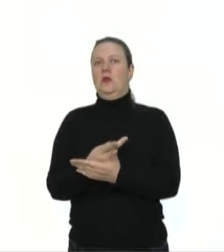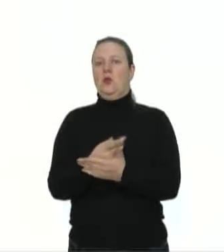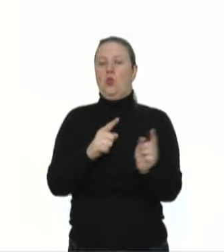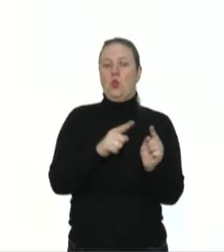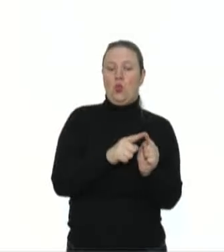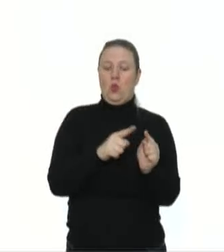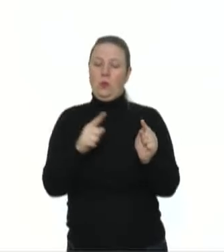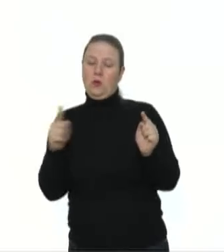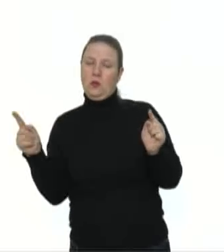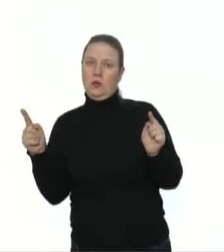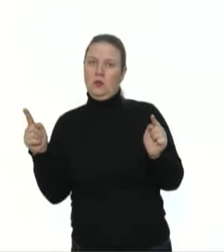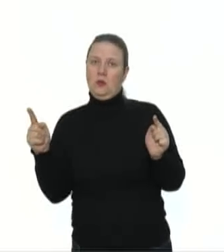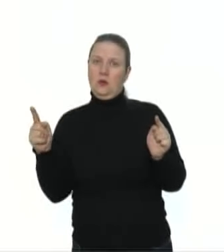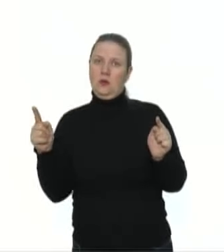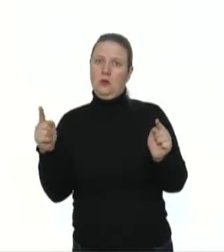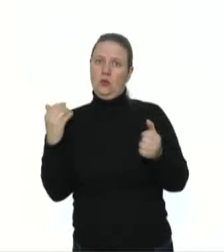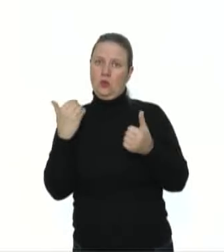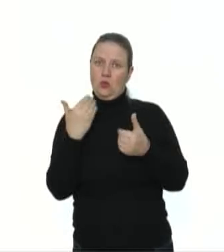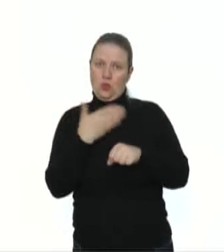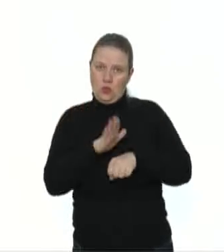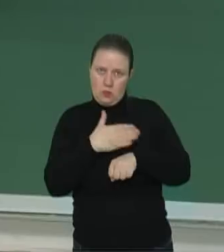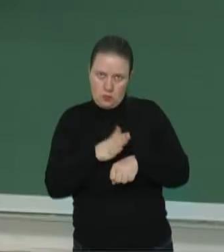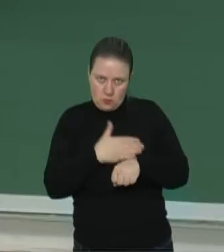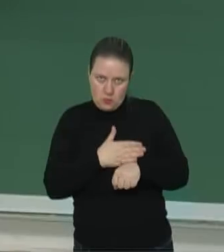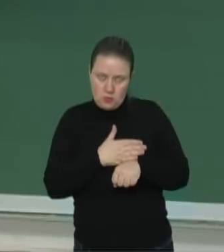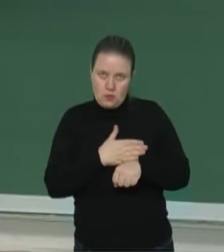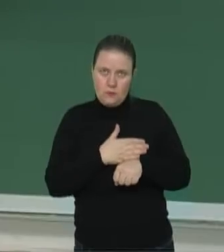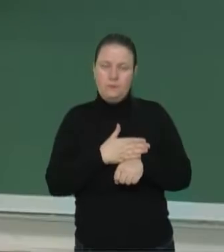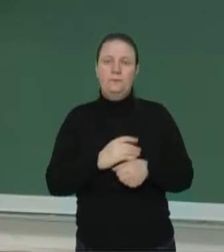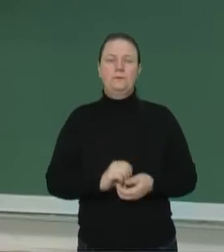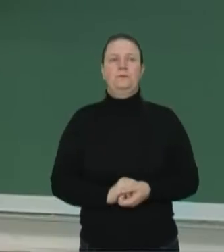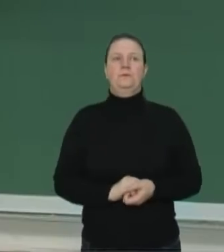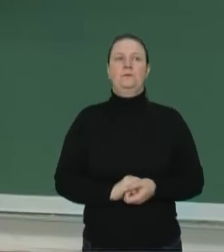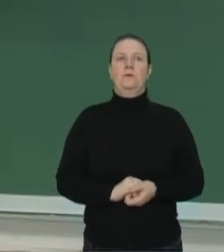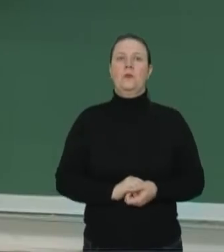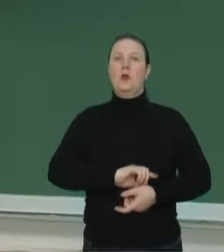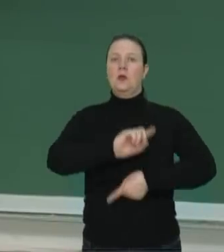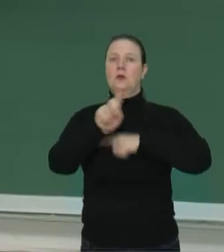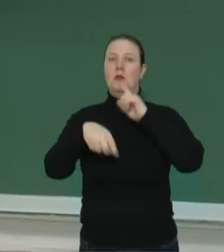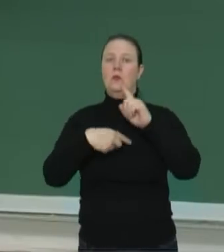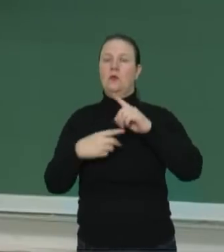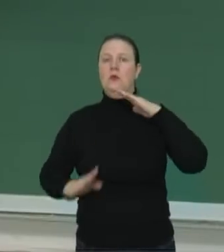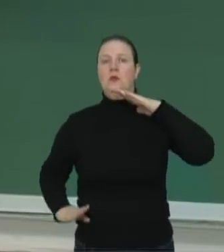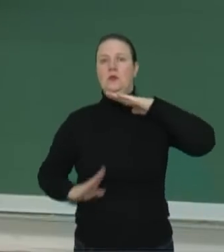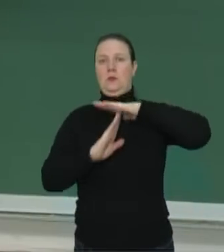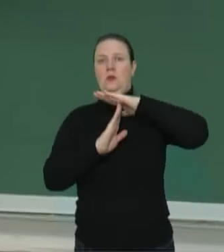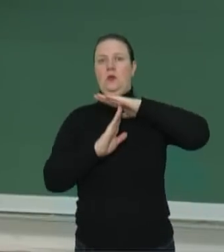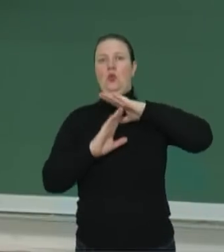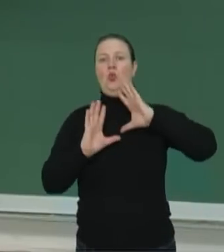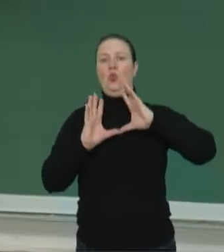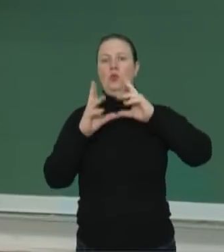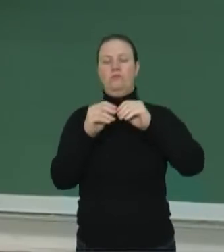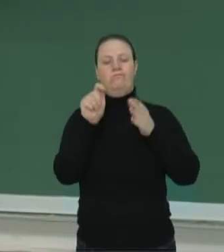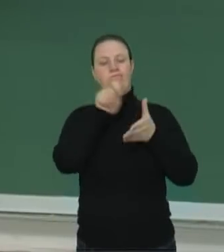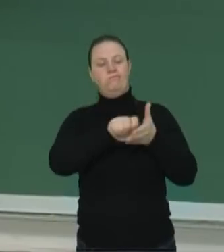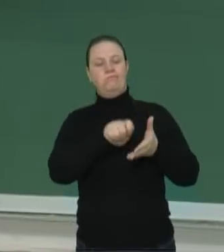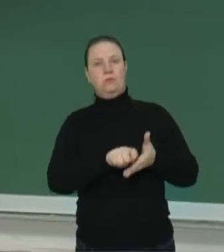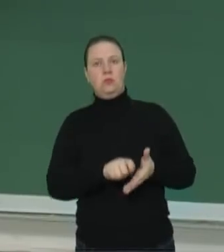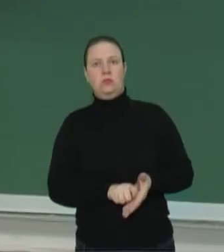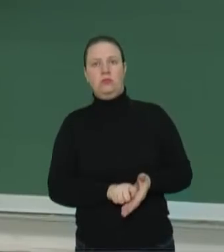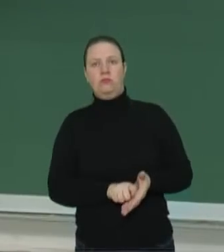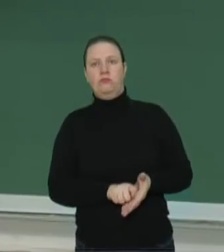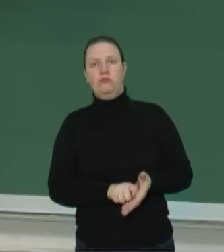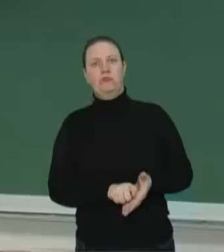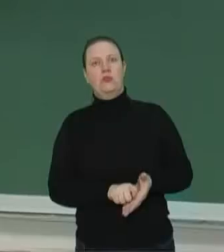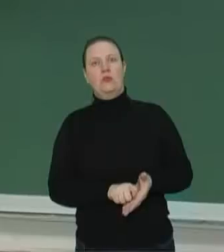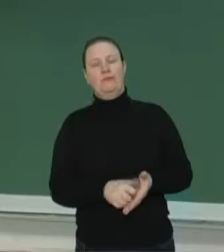de jogo, tá? Ou seja, por 1/4. Após esse limite, toda falta anotada terá como